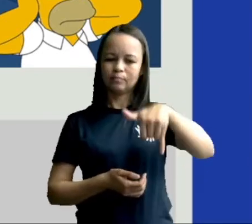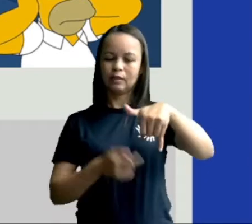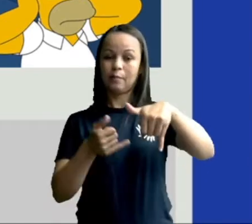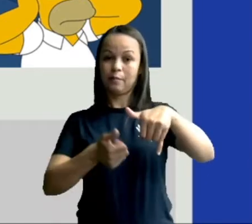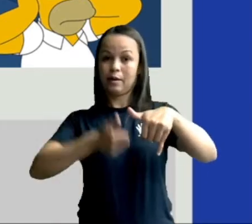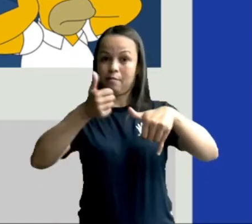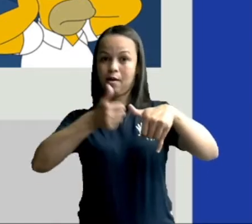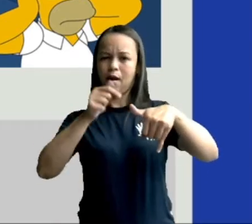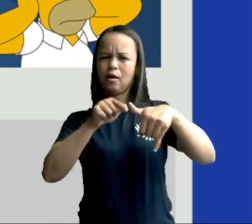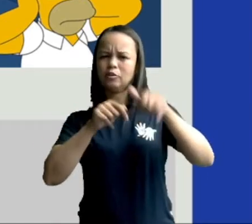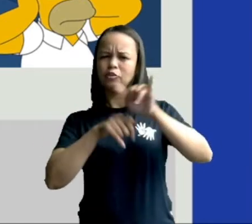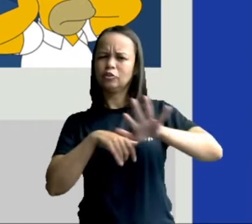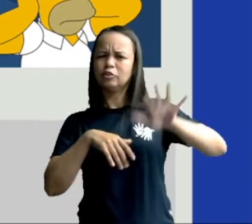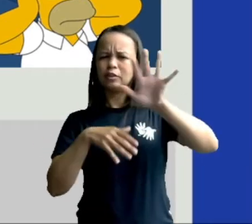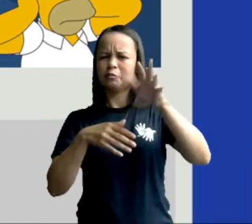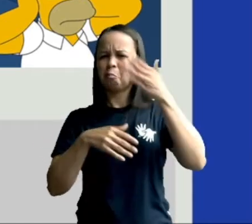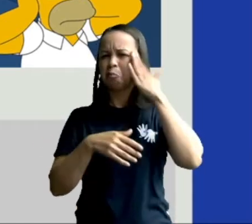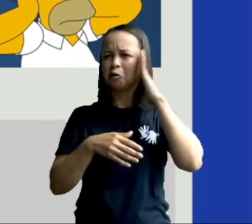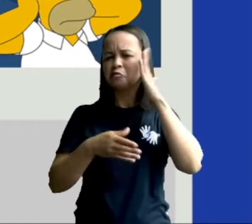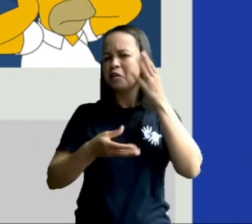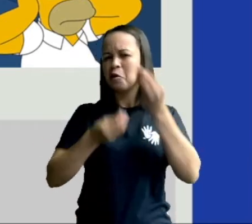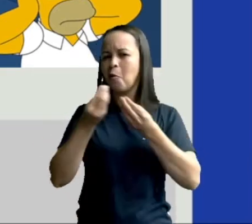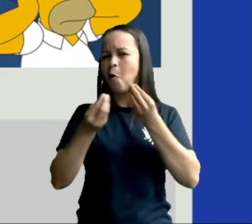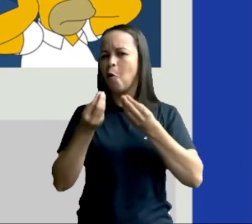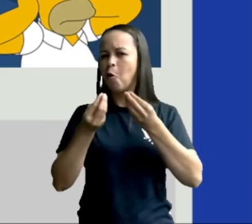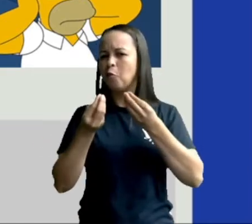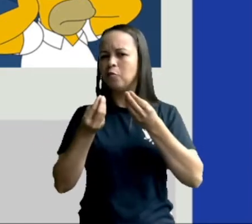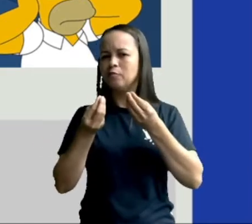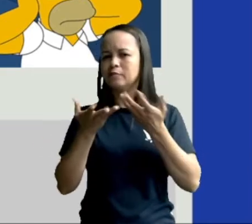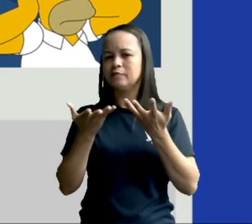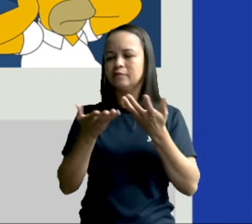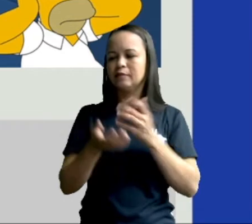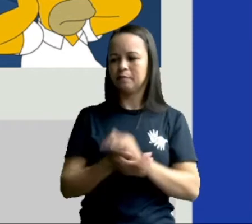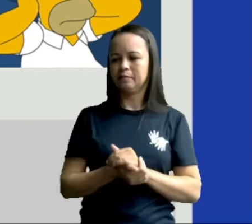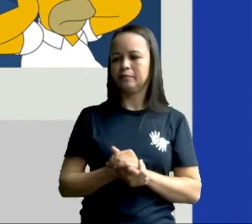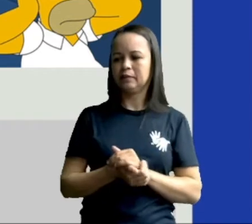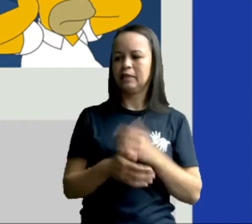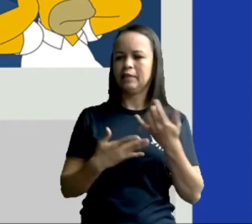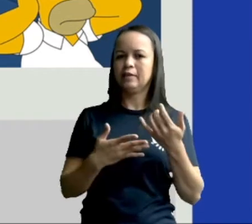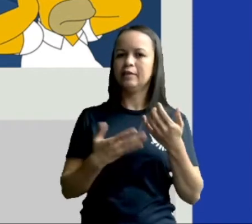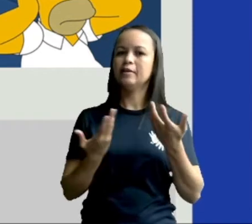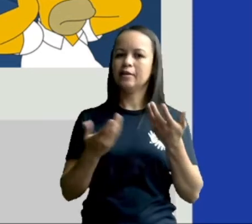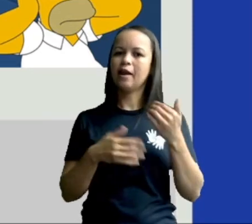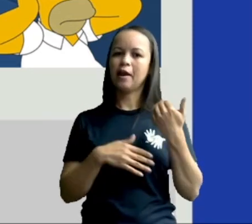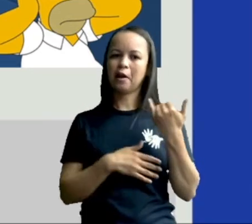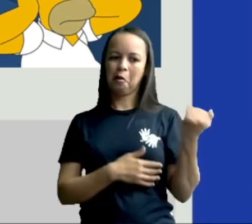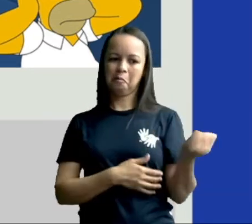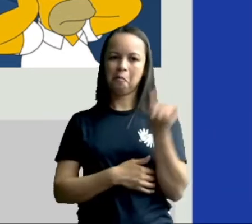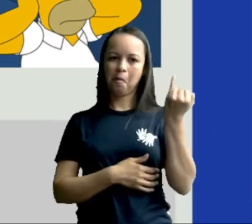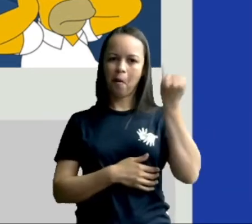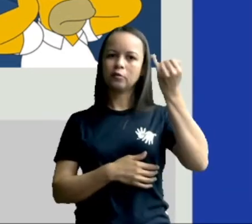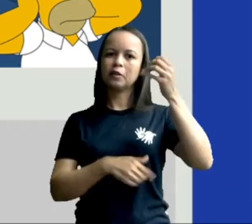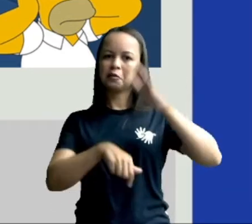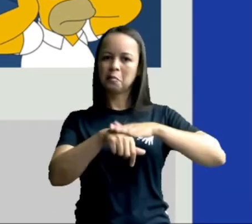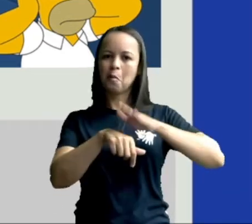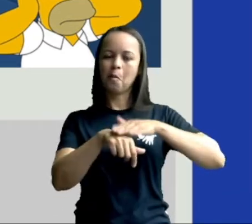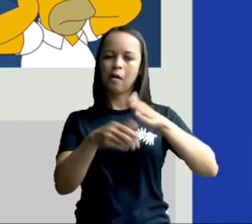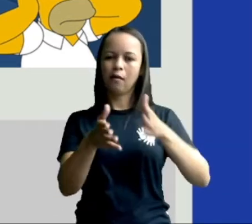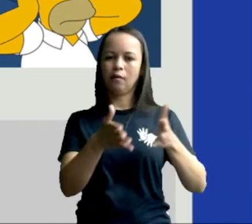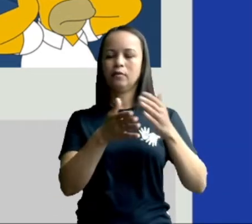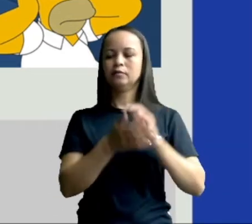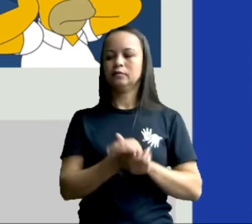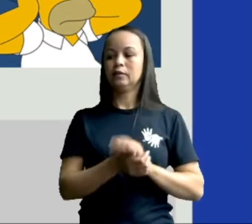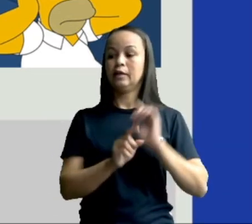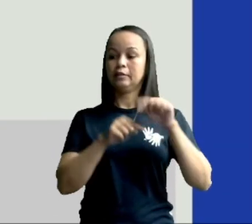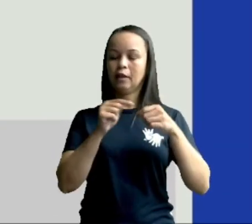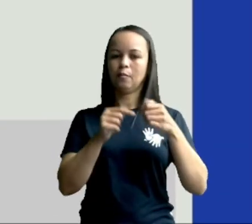imagem, que eu nem sei como é que funcionava, mas funcionava, viu, minha gente? E era a sensação do momento. Depois veio o terminal